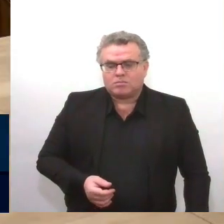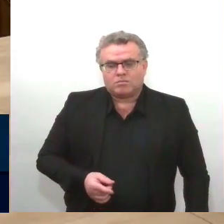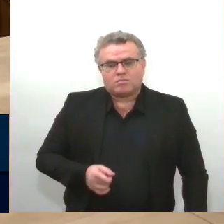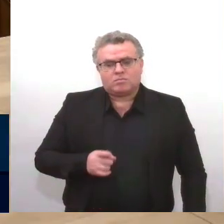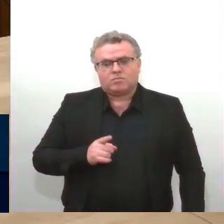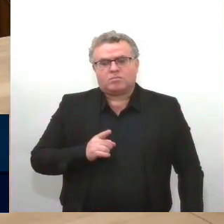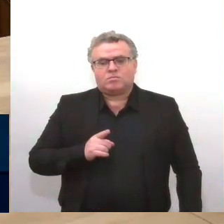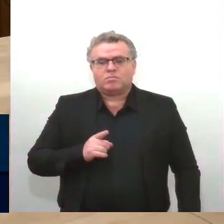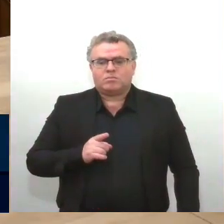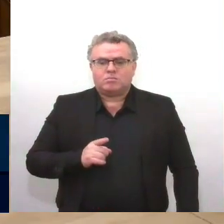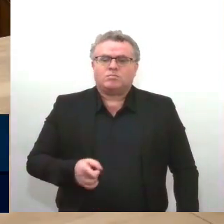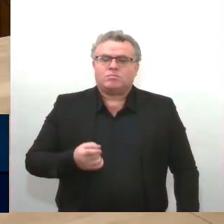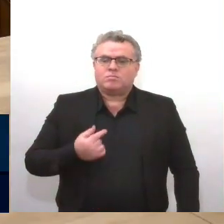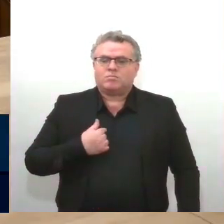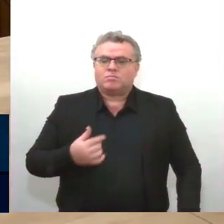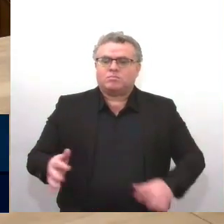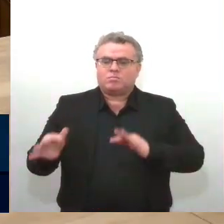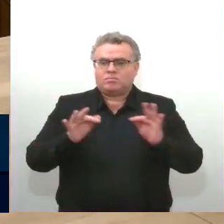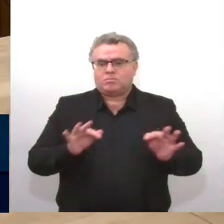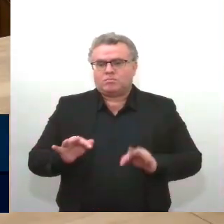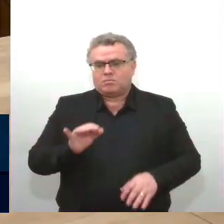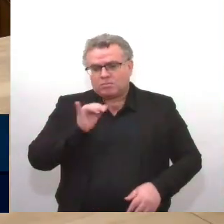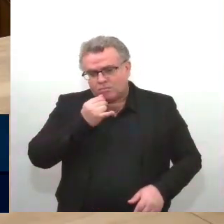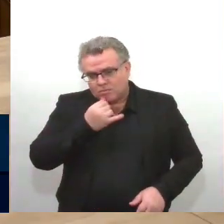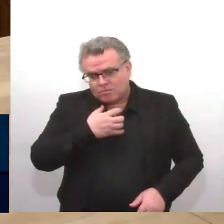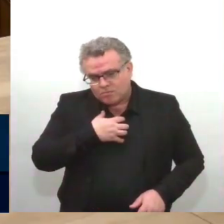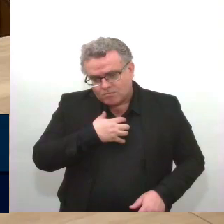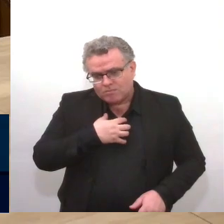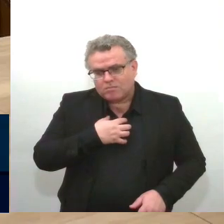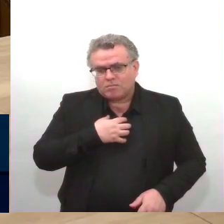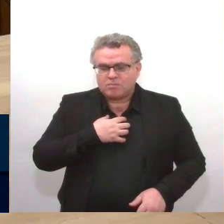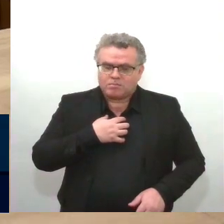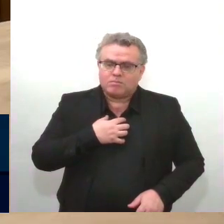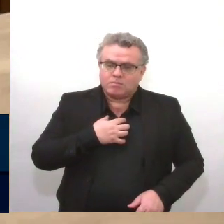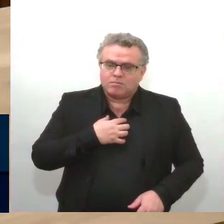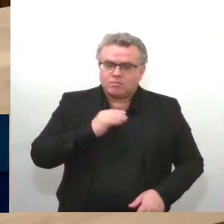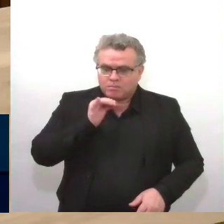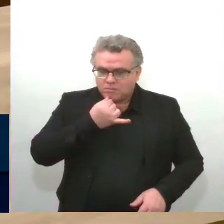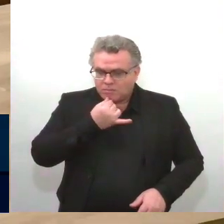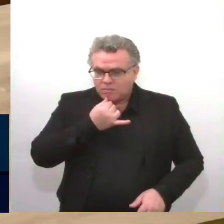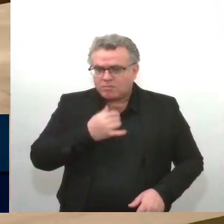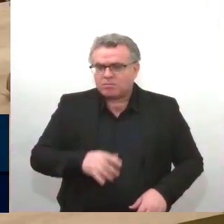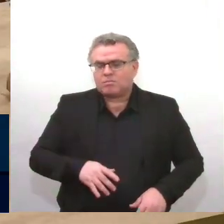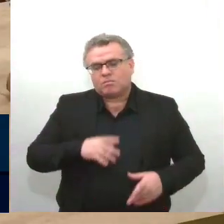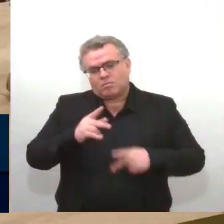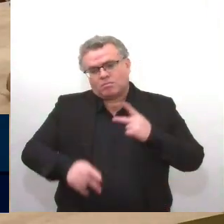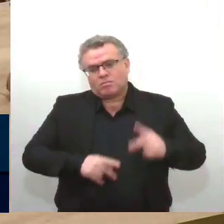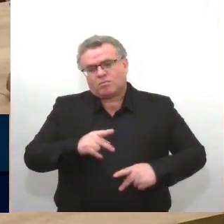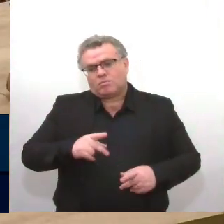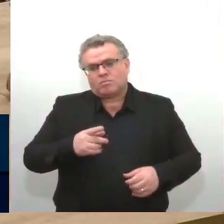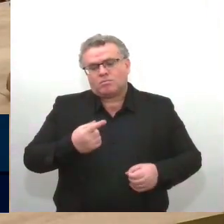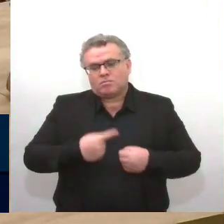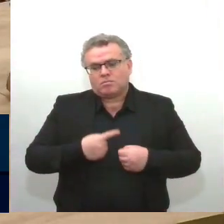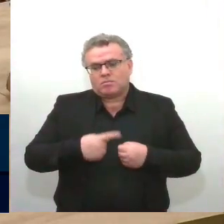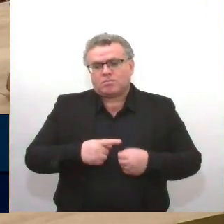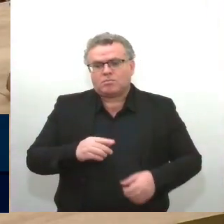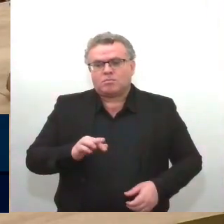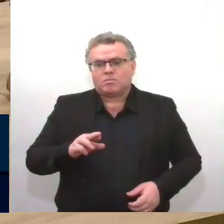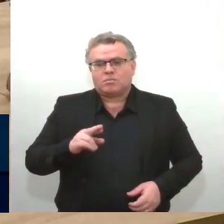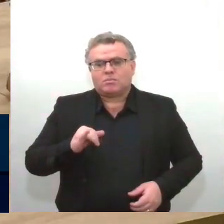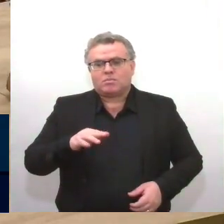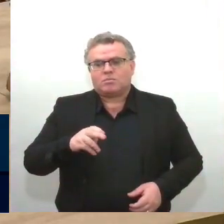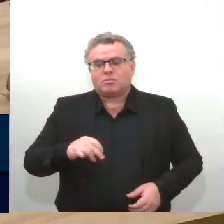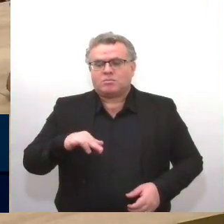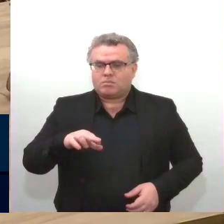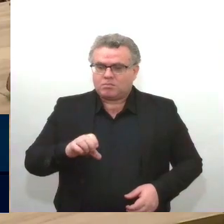triste né que eu tenho certeza que para Ribeirópolis que é uma cidade que também eu conheço né minha família meu pai principalmente tem uma ligação